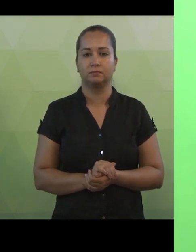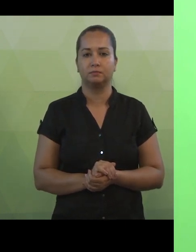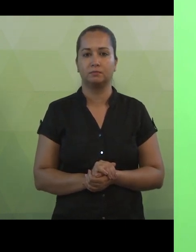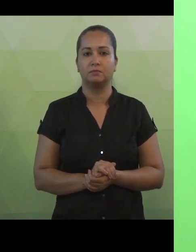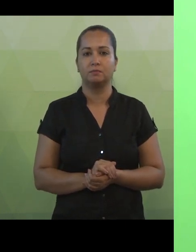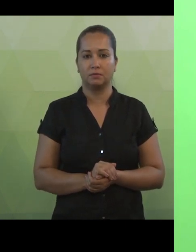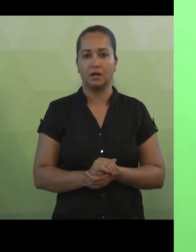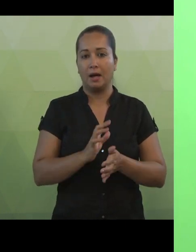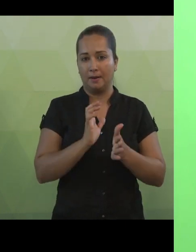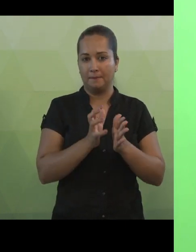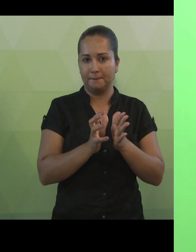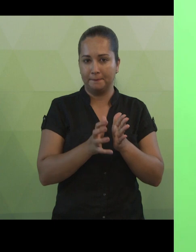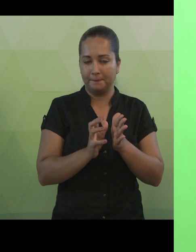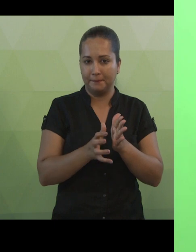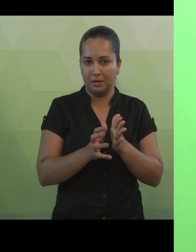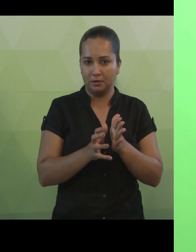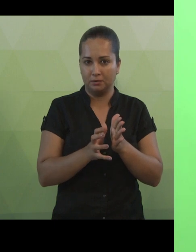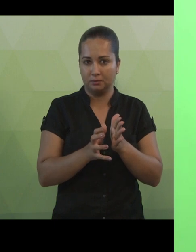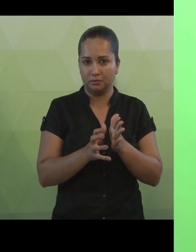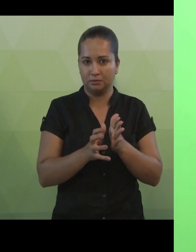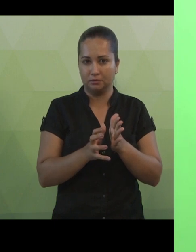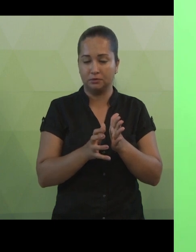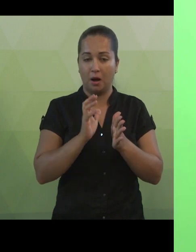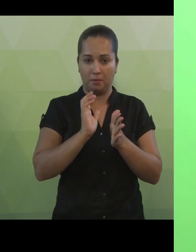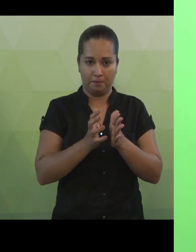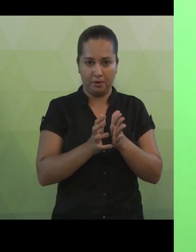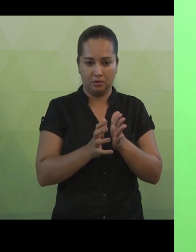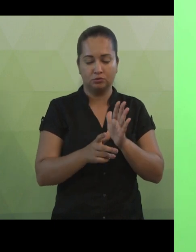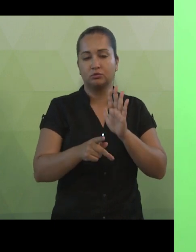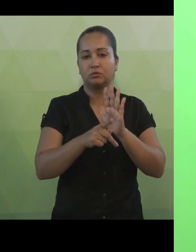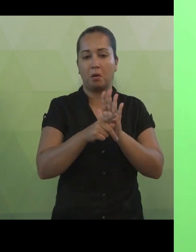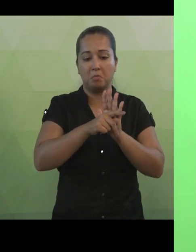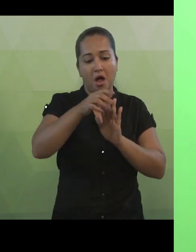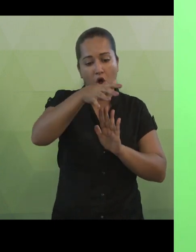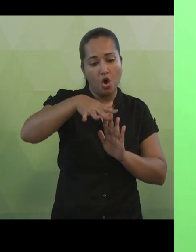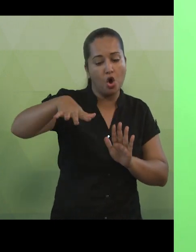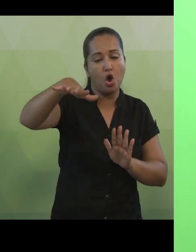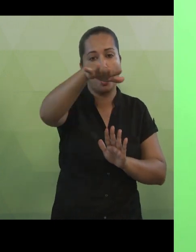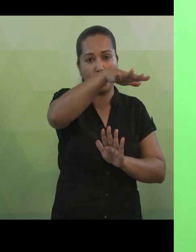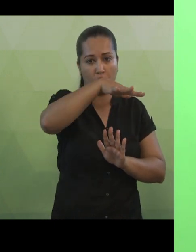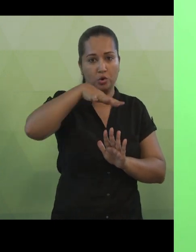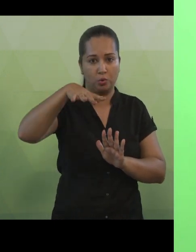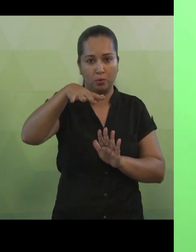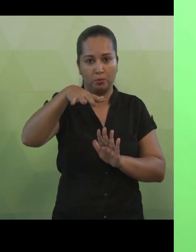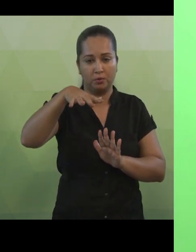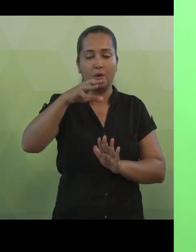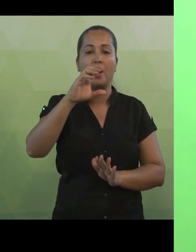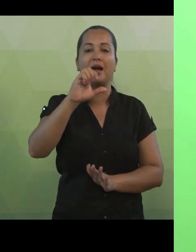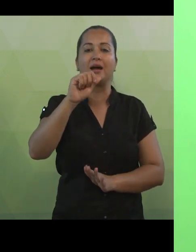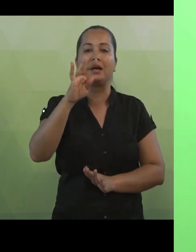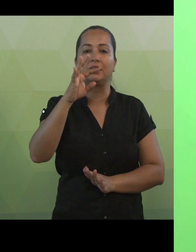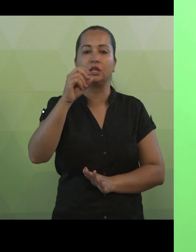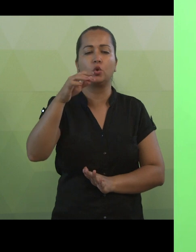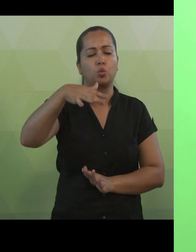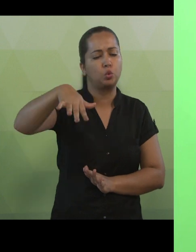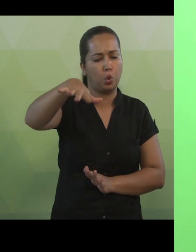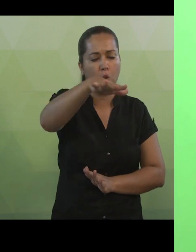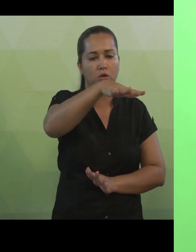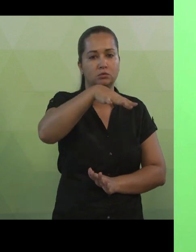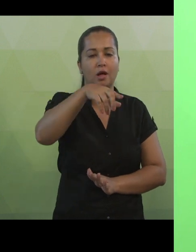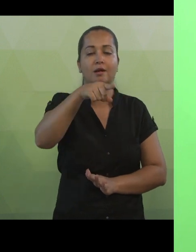pode ser só de banco de dados? O banco de dados global, ou Master Catalog, ele é